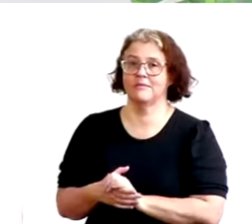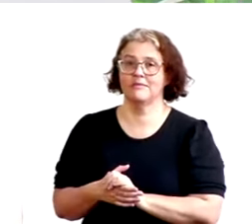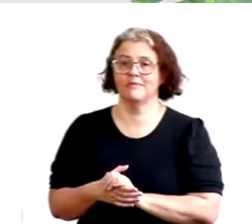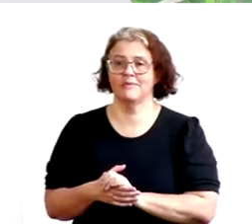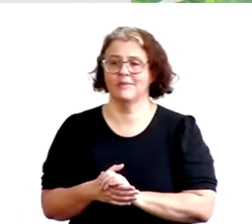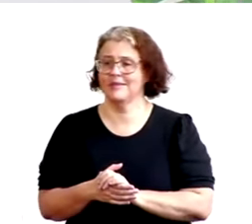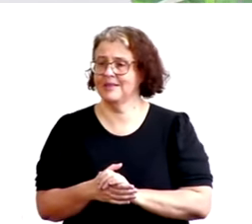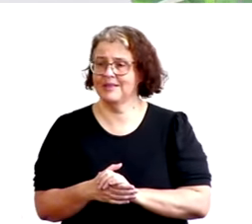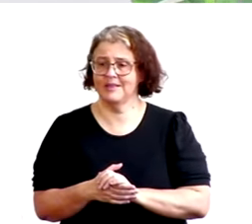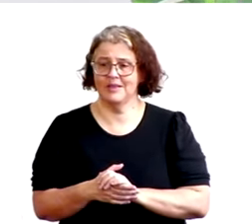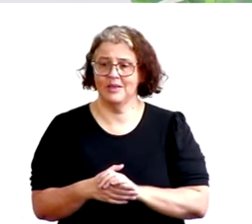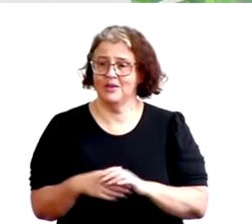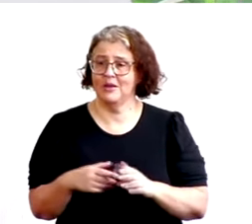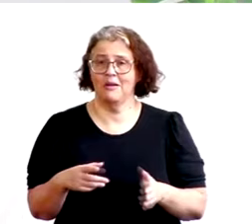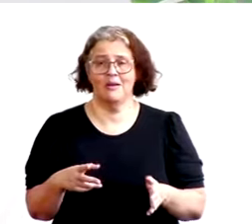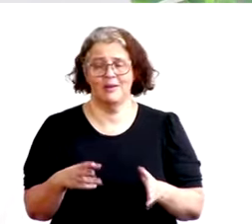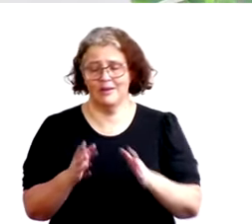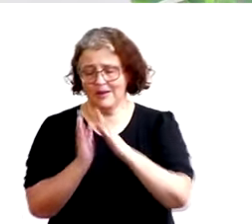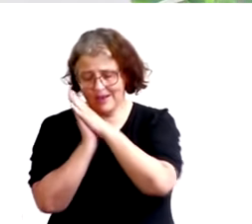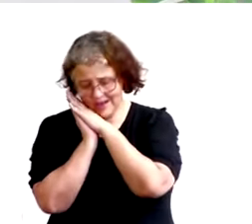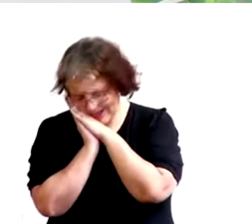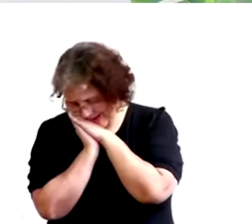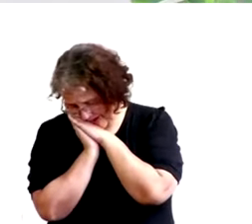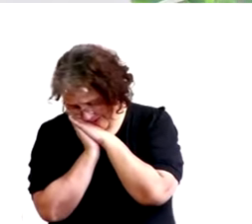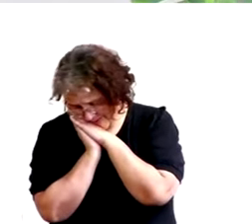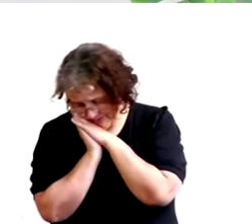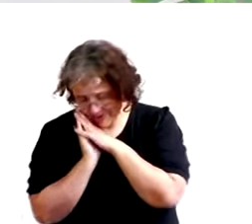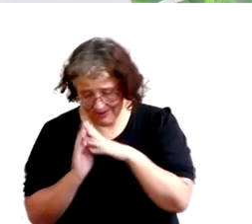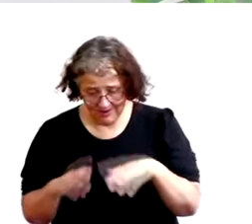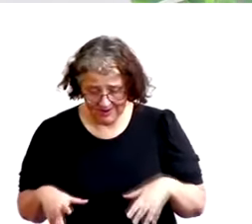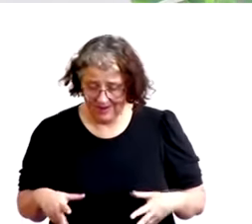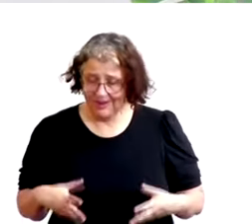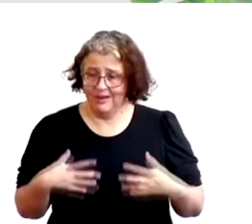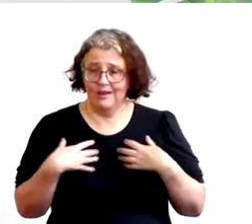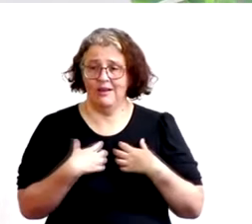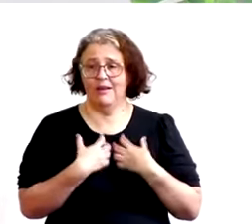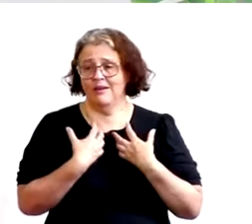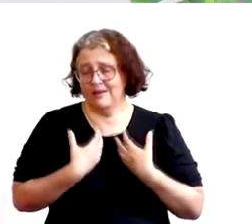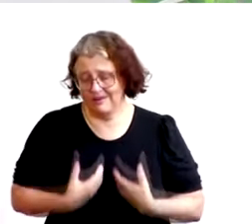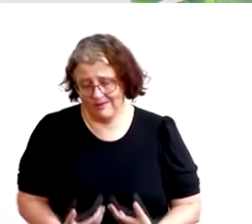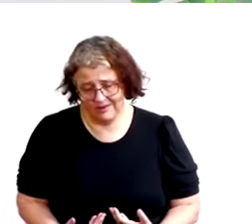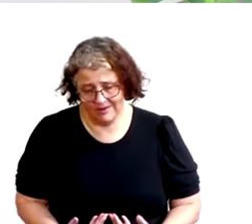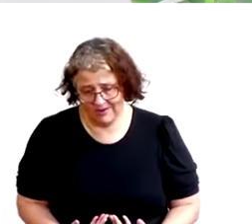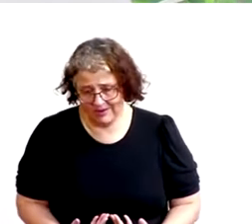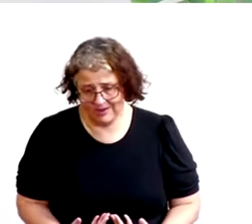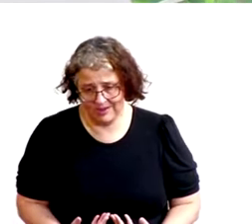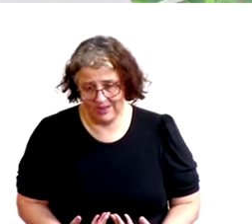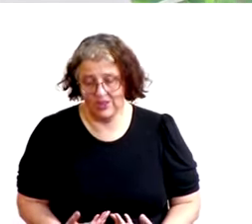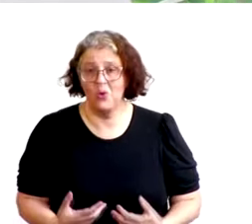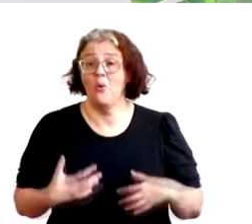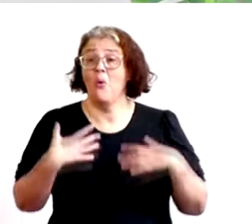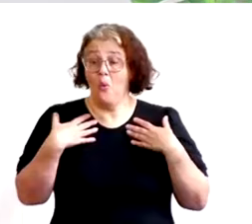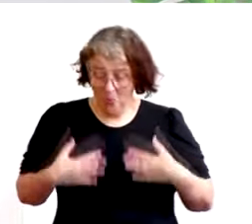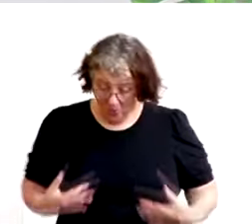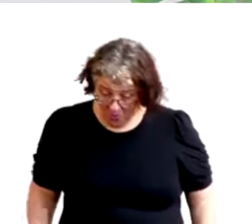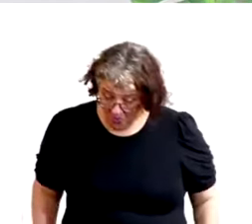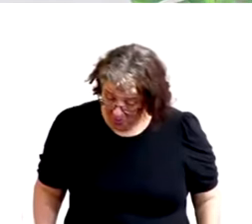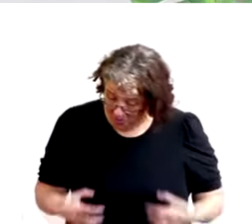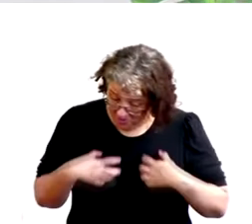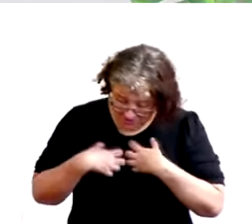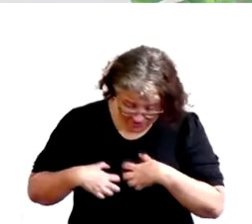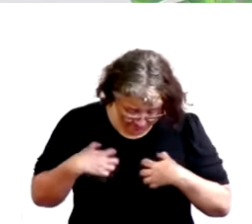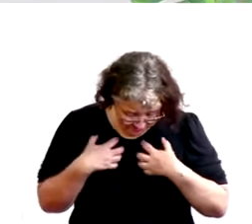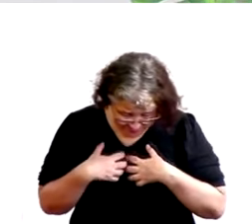nossa cama tem sido uma tortura para nós nosso corpo tem estado em tormento o nosso